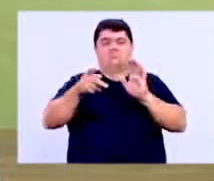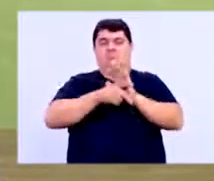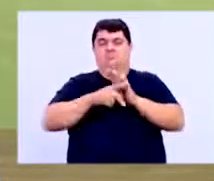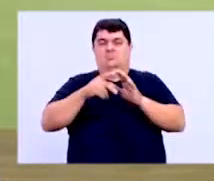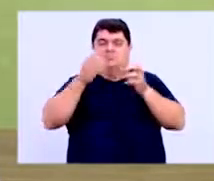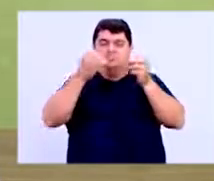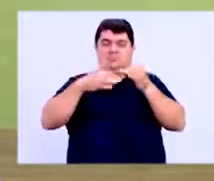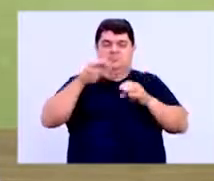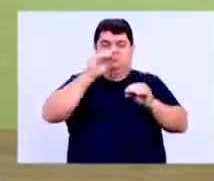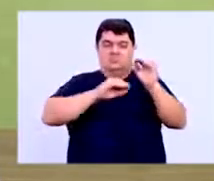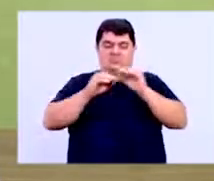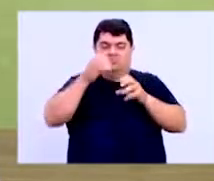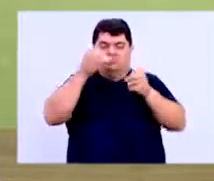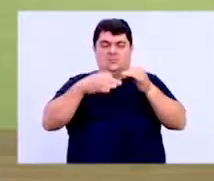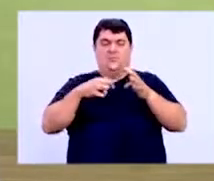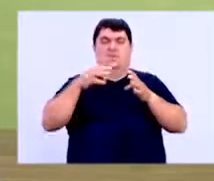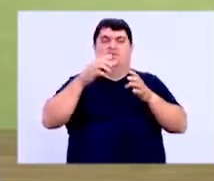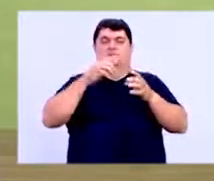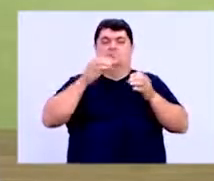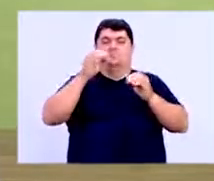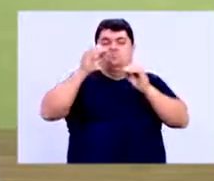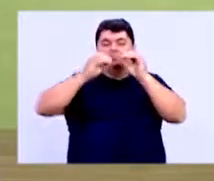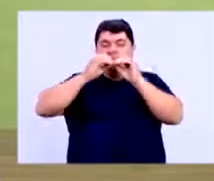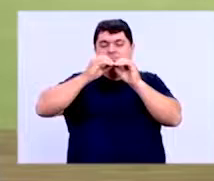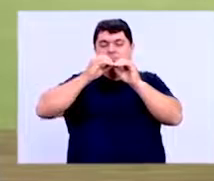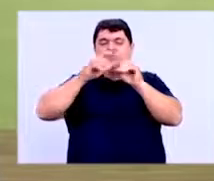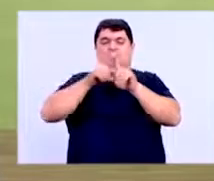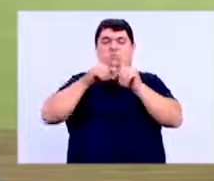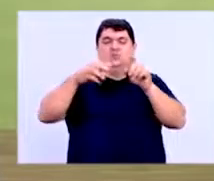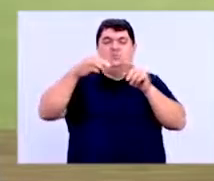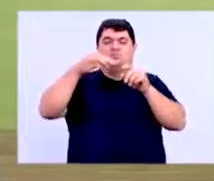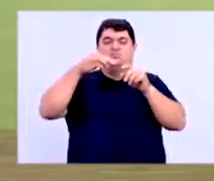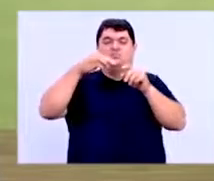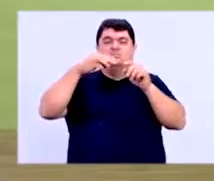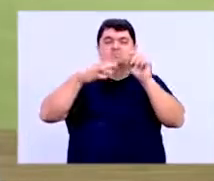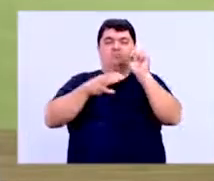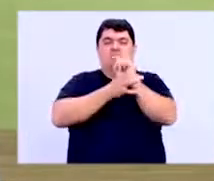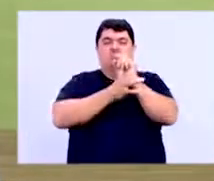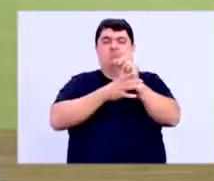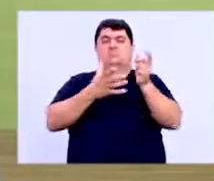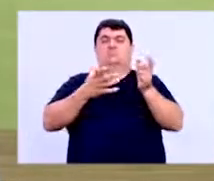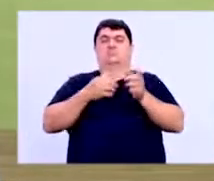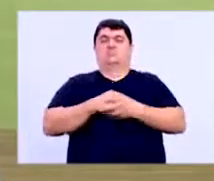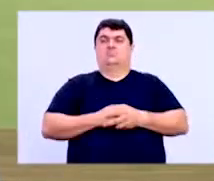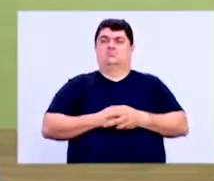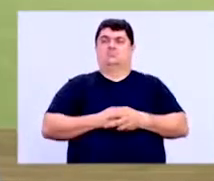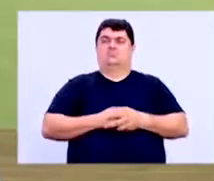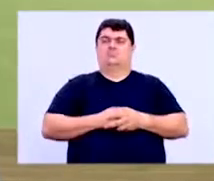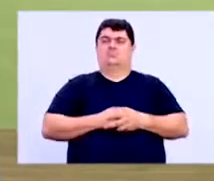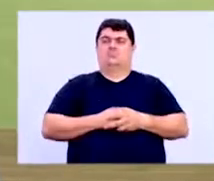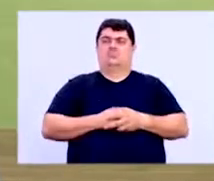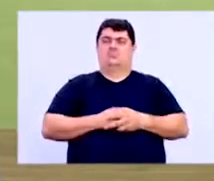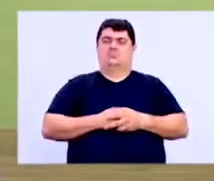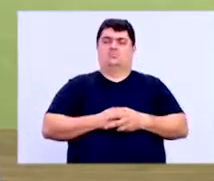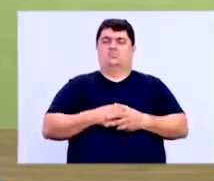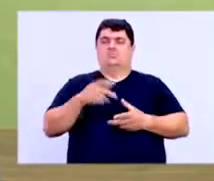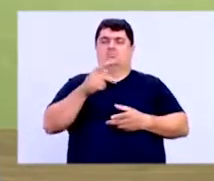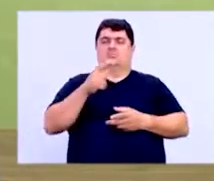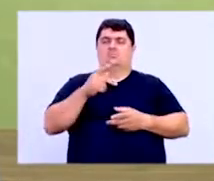foram colocados, né? Ponto de equilíbrio, margem de segurança, né? E